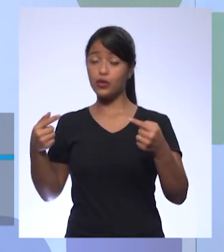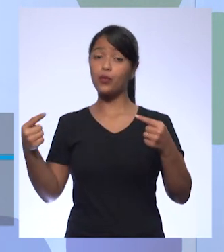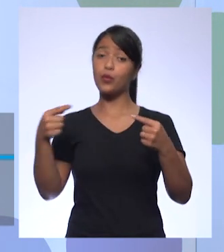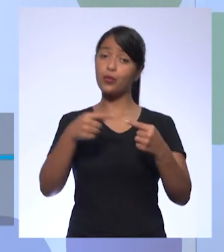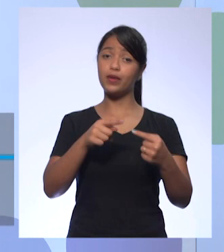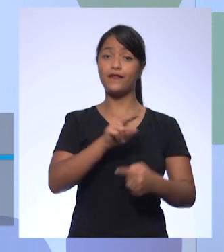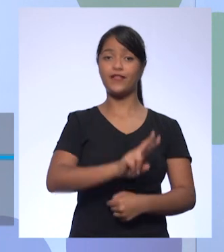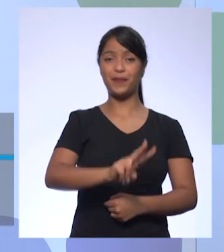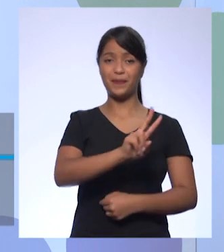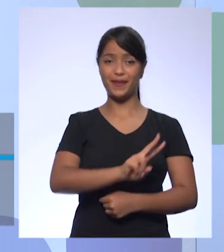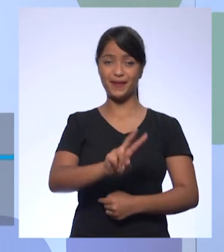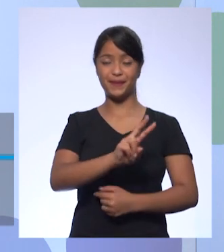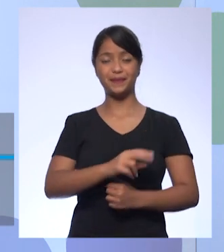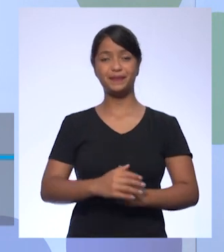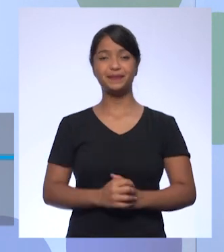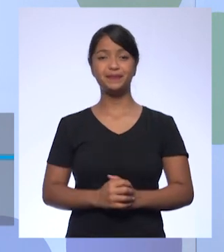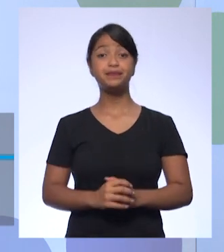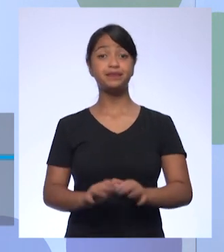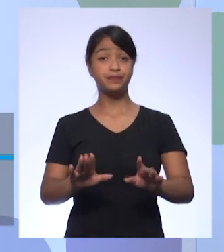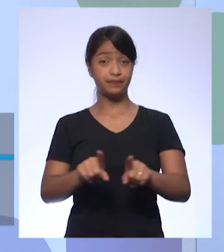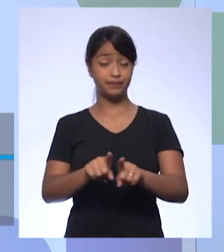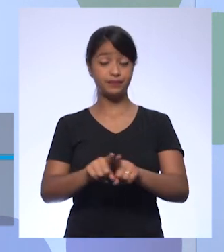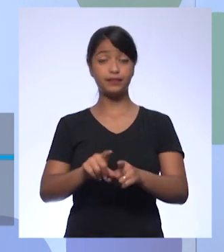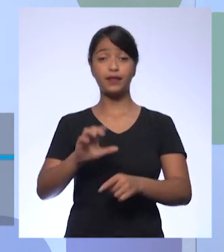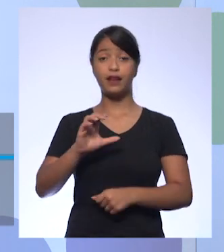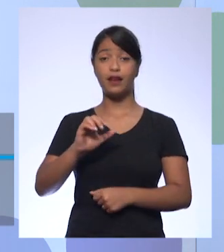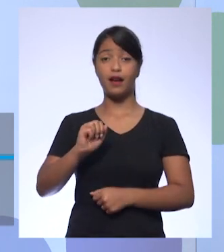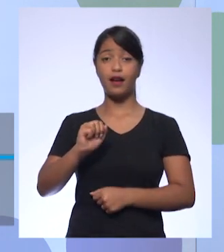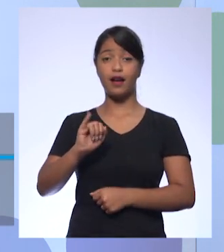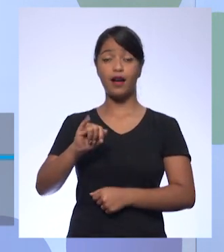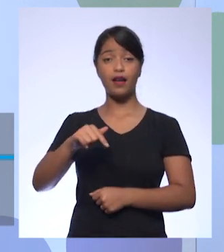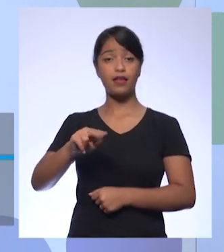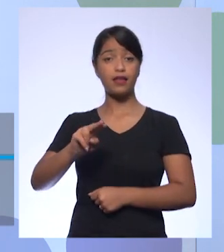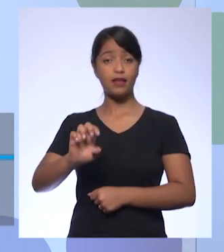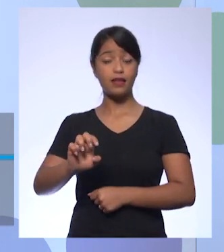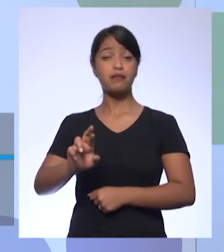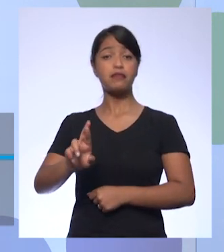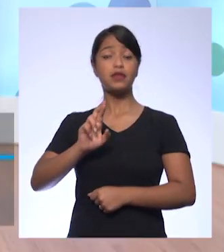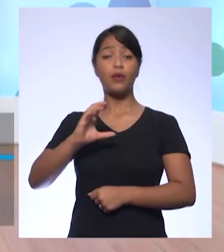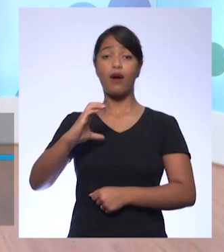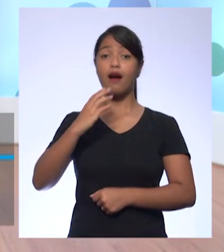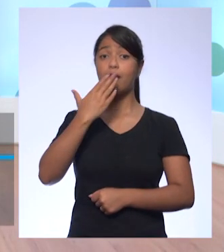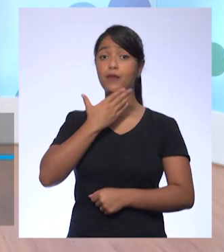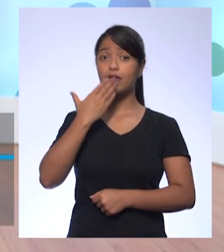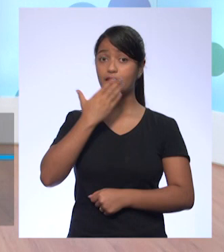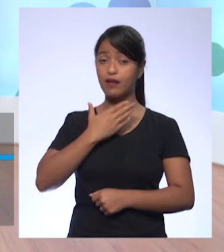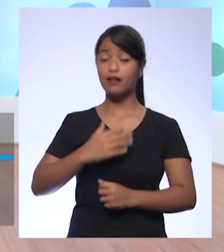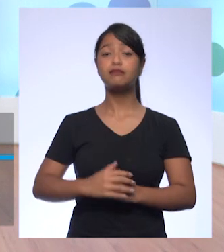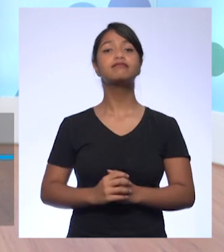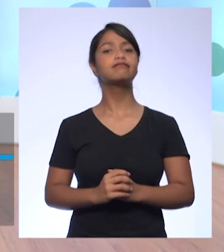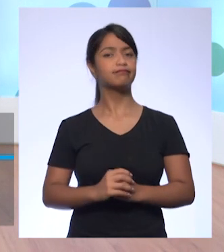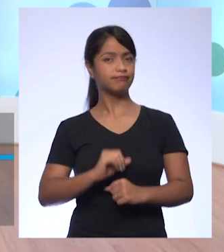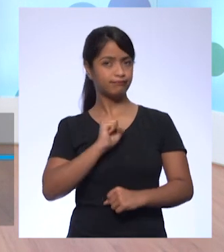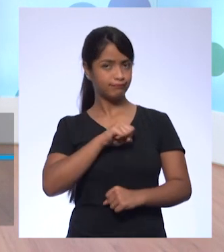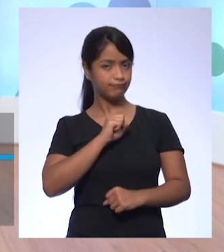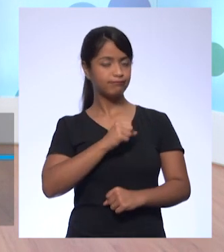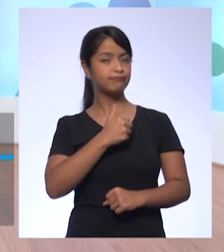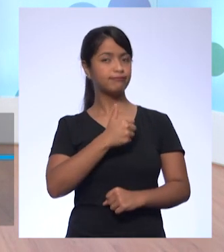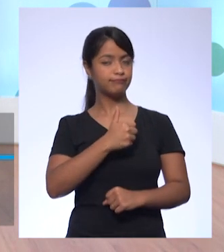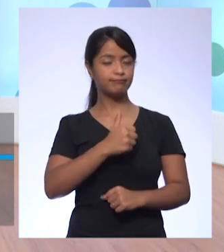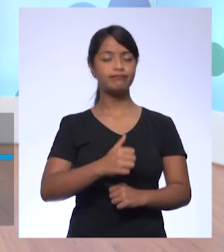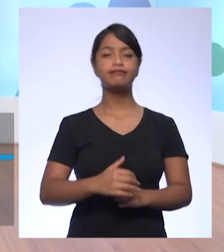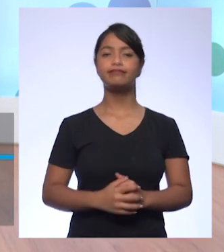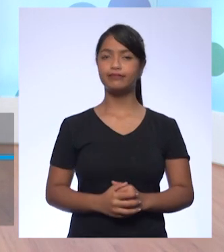citado que o Kaique, a Ana Clara e tal, escreveu carboidratos. Carboidrato que é açúcar. Muito bem. Alguns ligaram